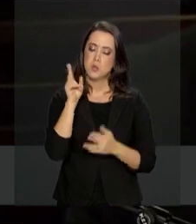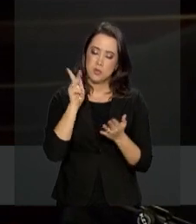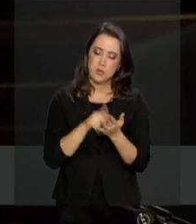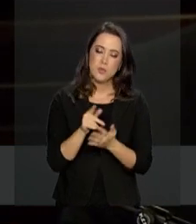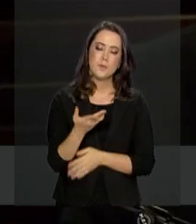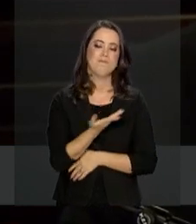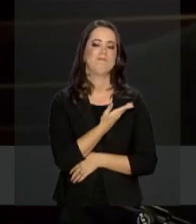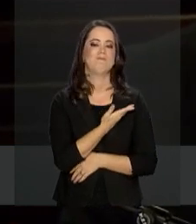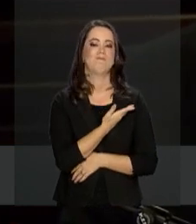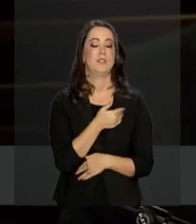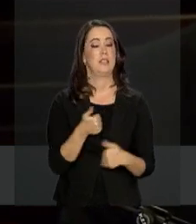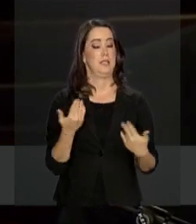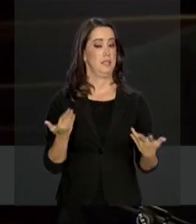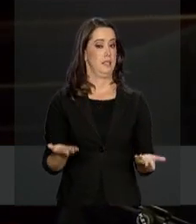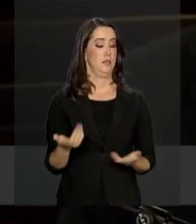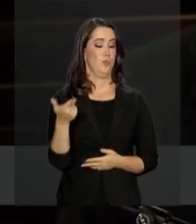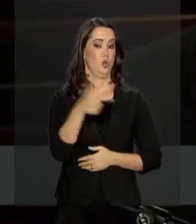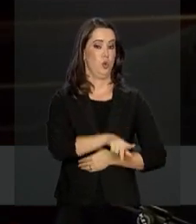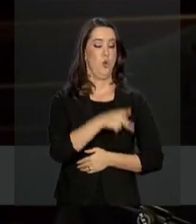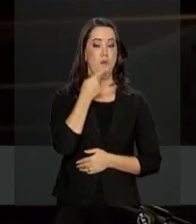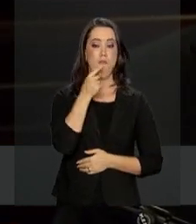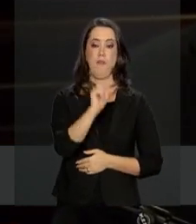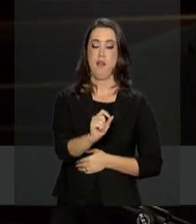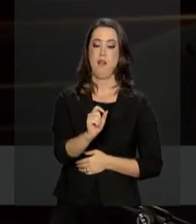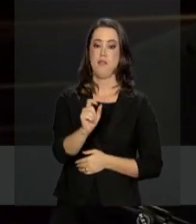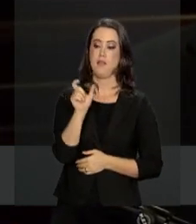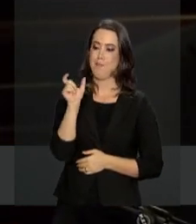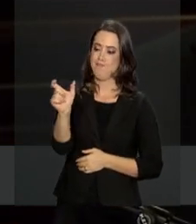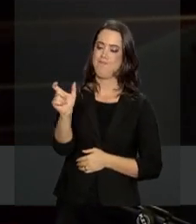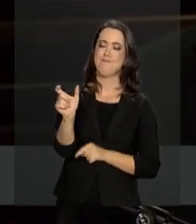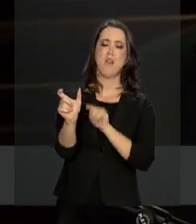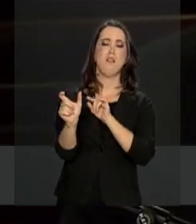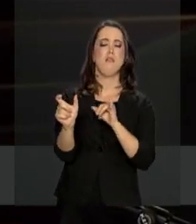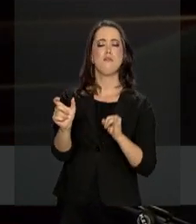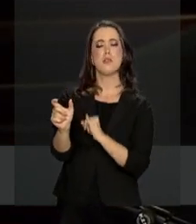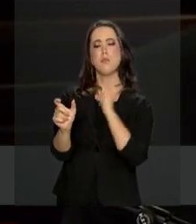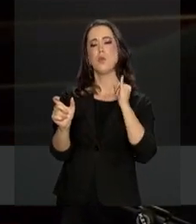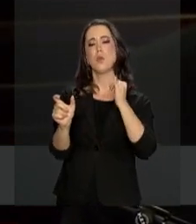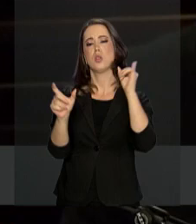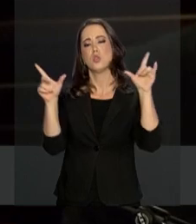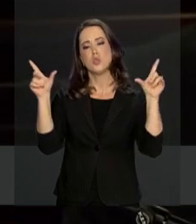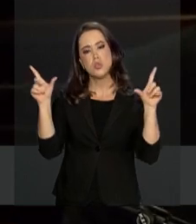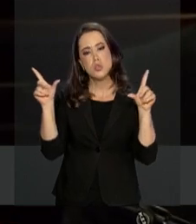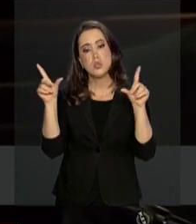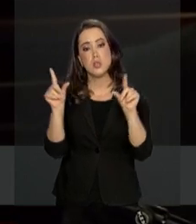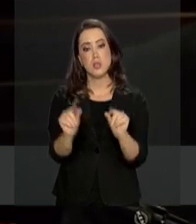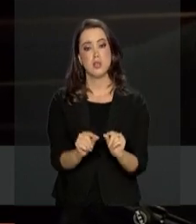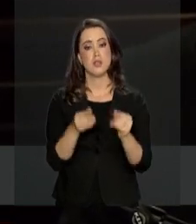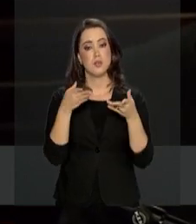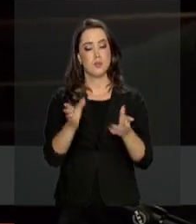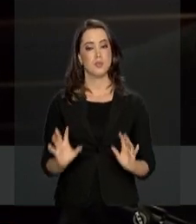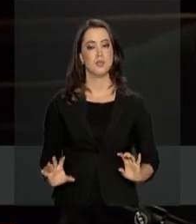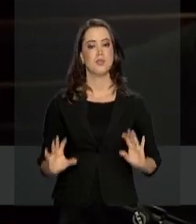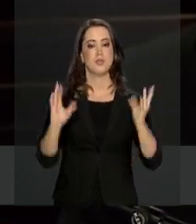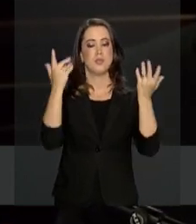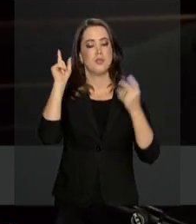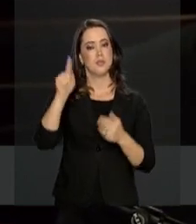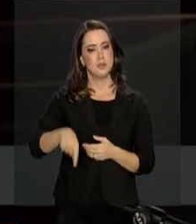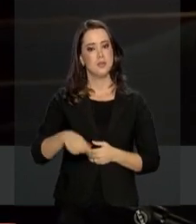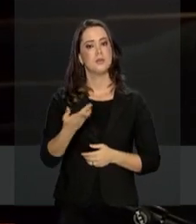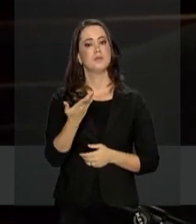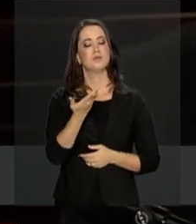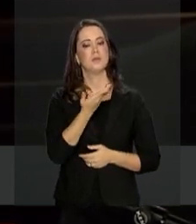e por isso que eu digo mais uma vez que o rótulo adequado correto é exato para esta solenidade